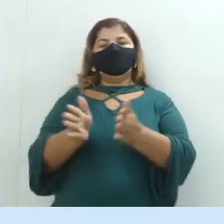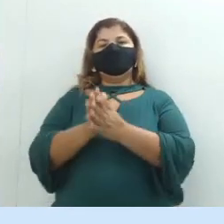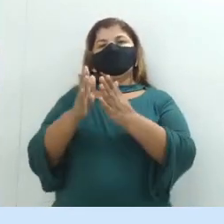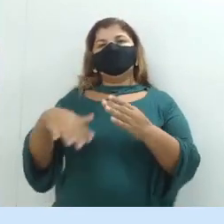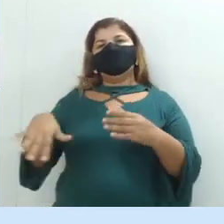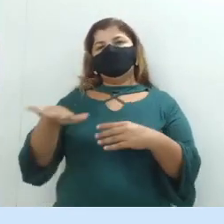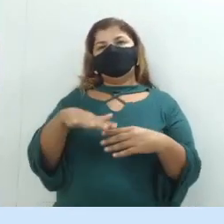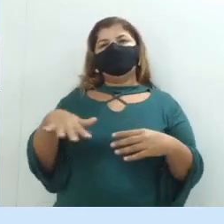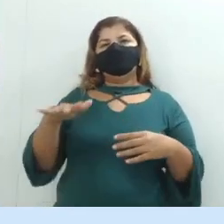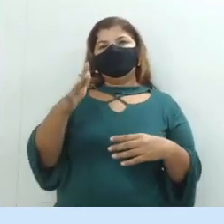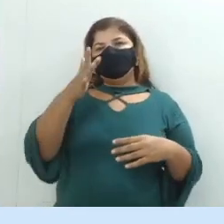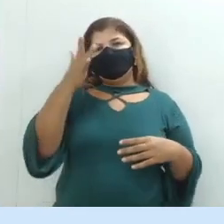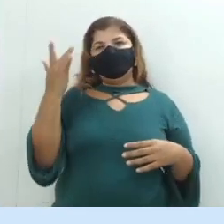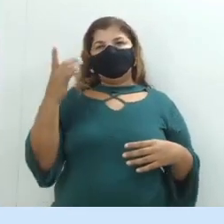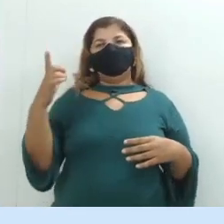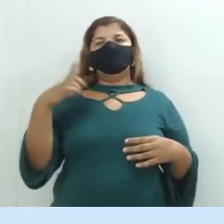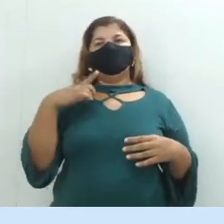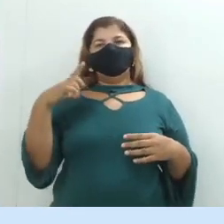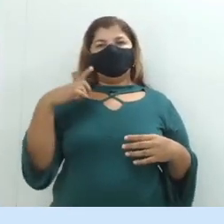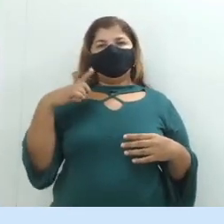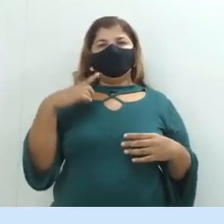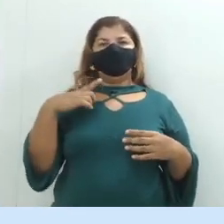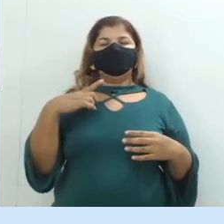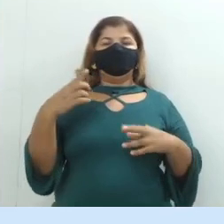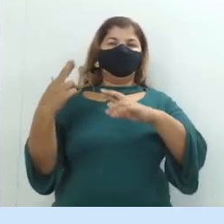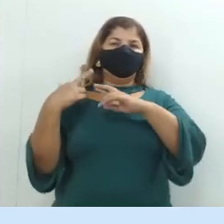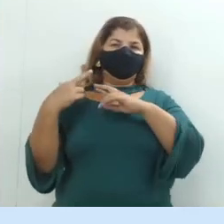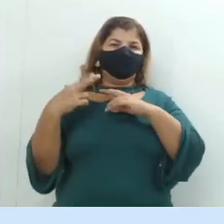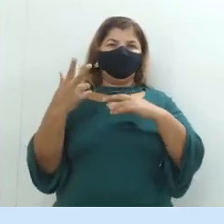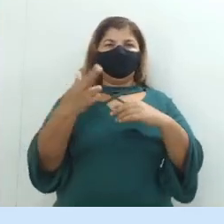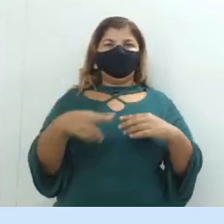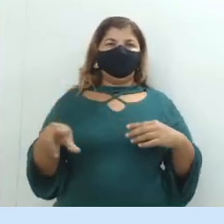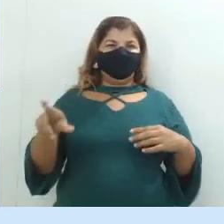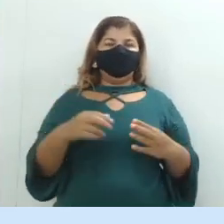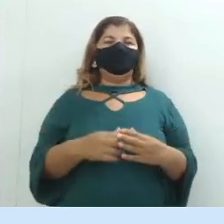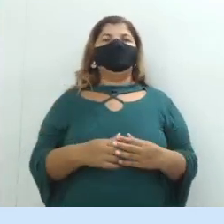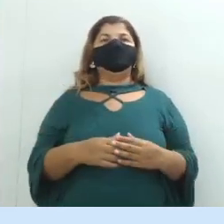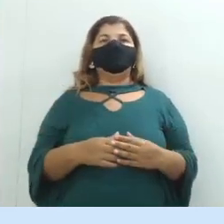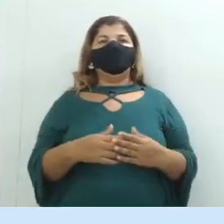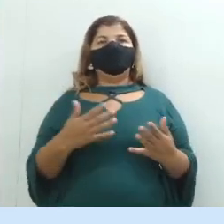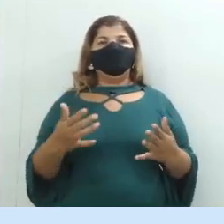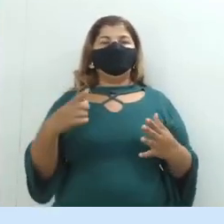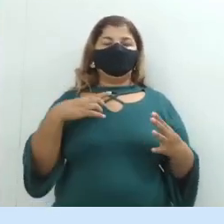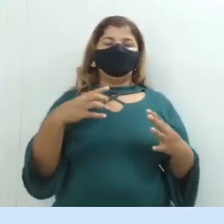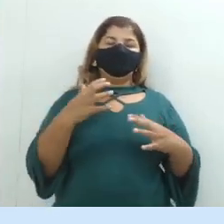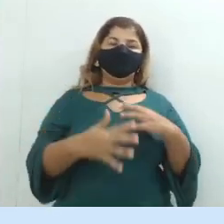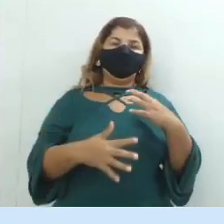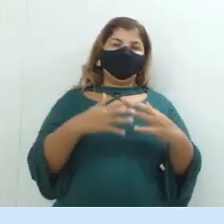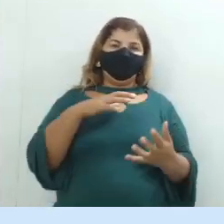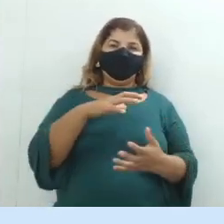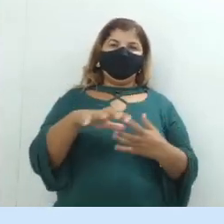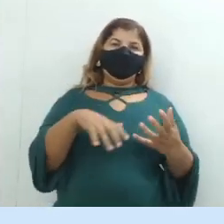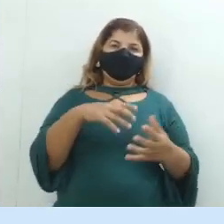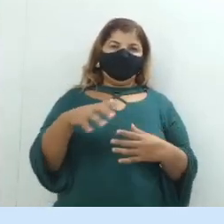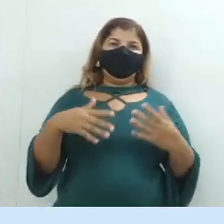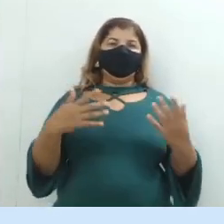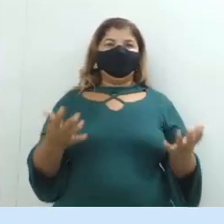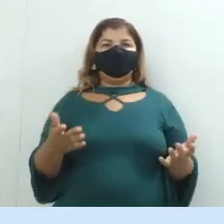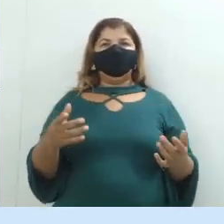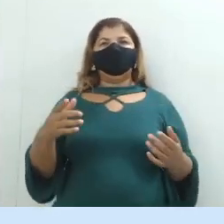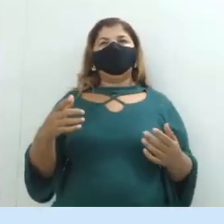das pessoas que realmente sustentavam a religião. Então isso faz entrar em conflito, e daí ele faz